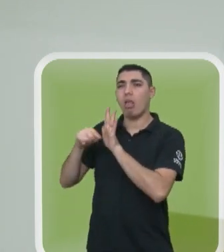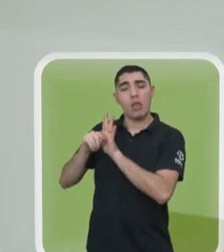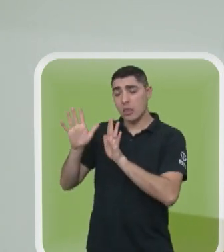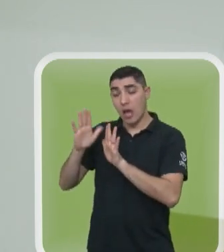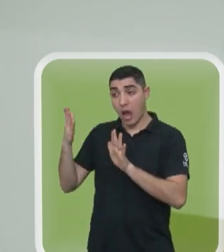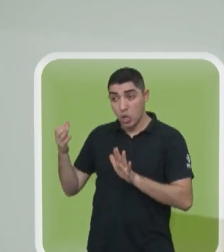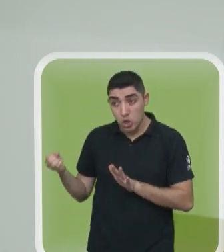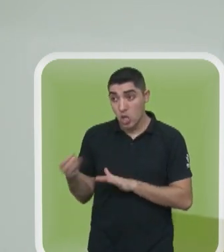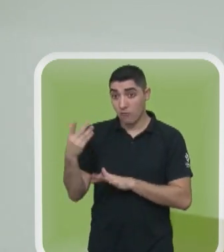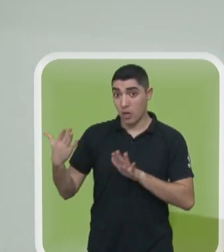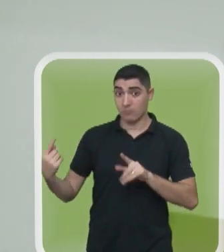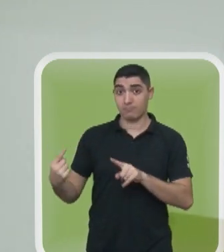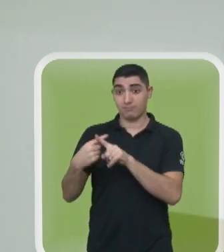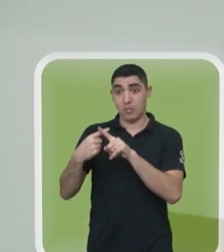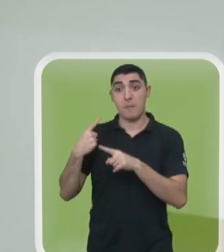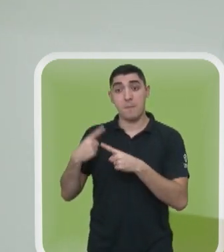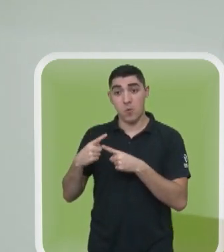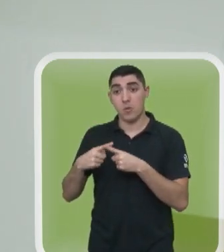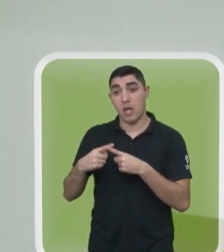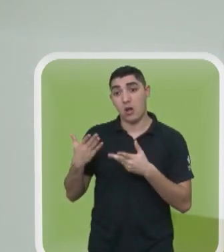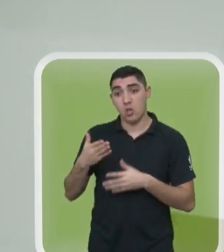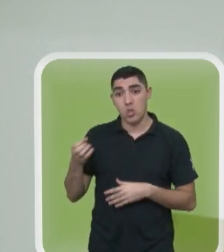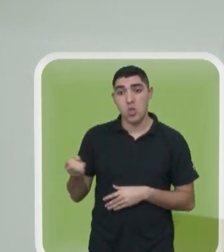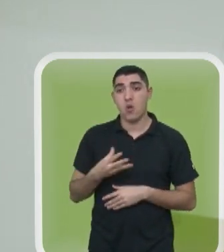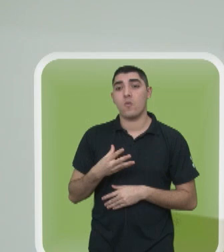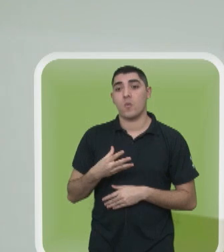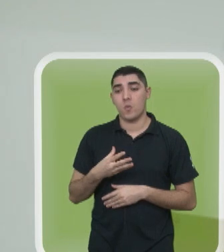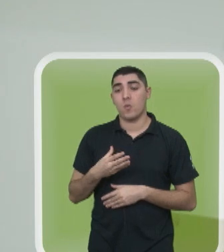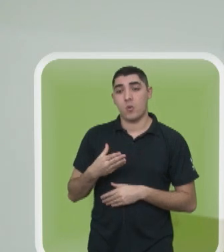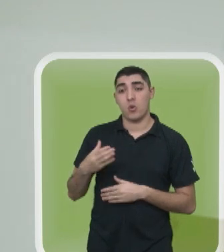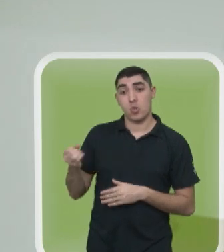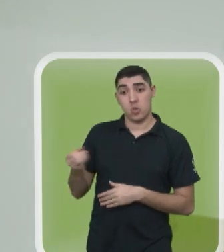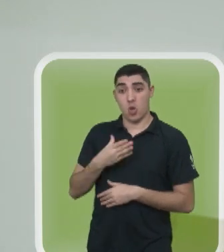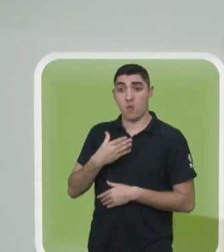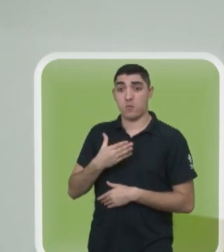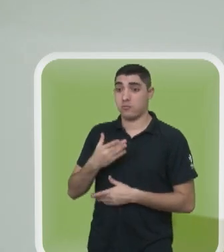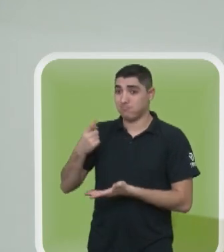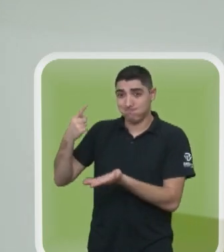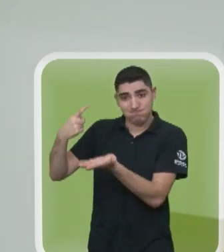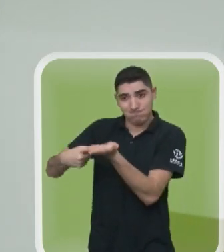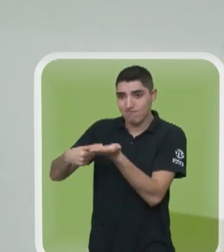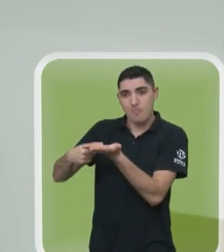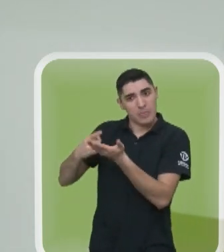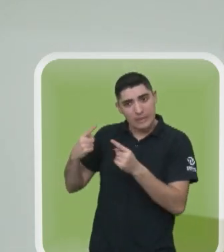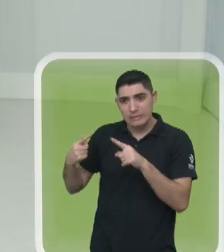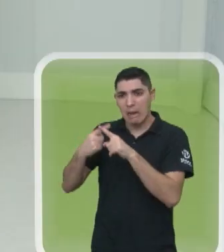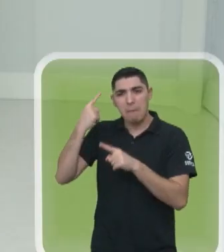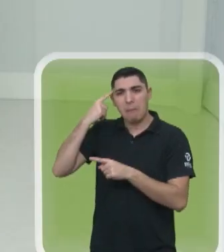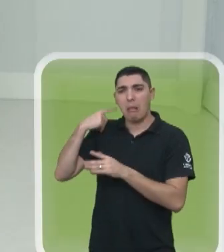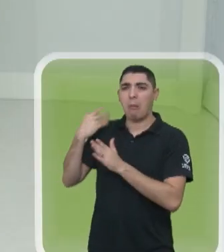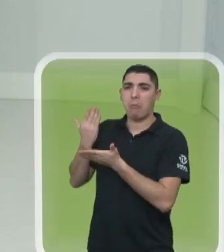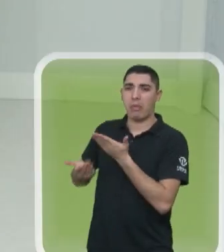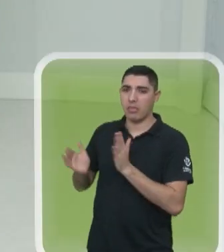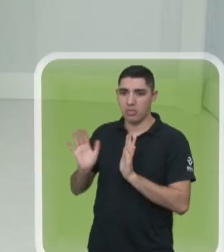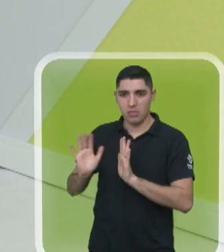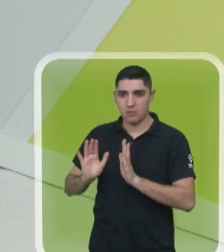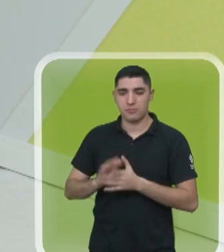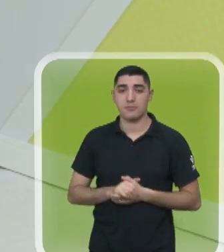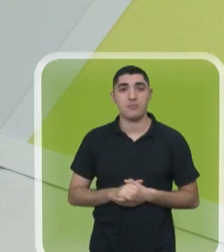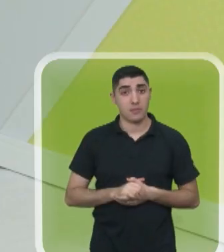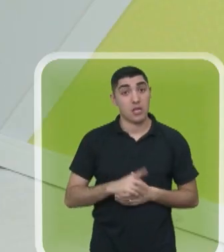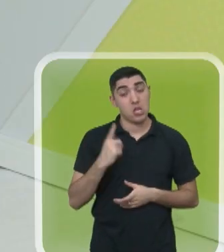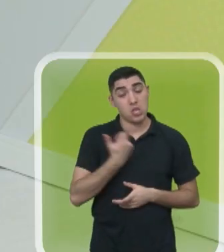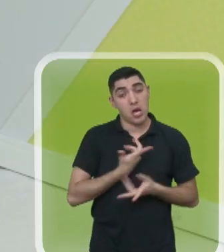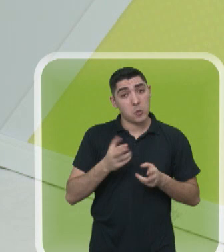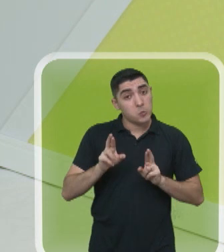jogo, porque é um novo compromisso e não pode ficar pensando muito tempo na derrota. Muito bem. Vamos torcer para o São